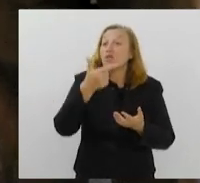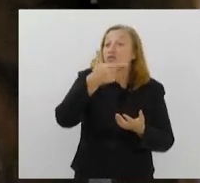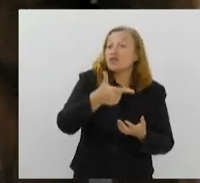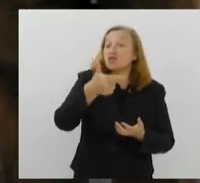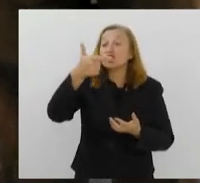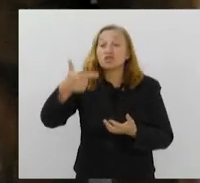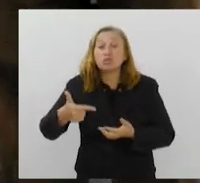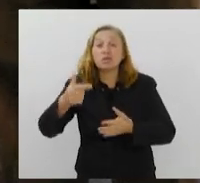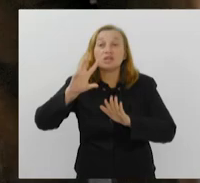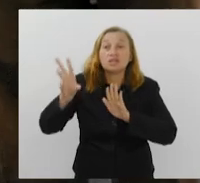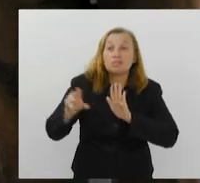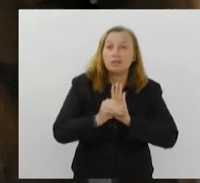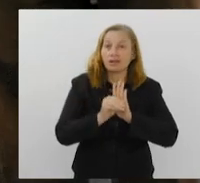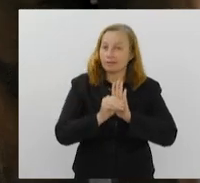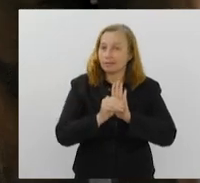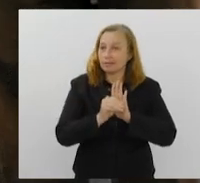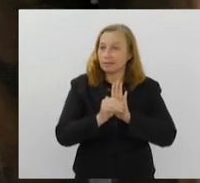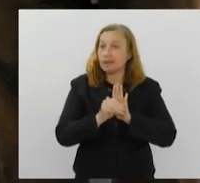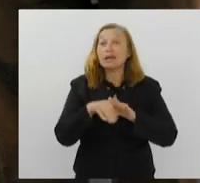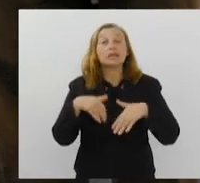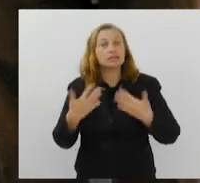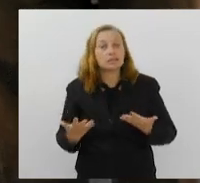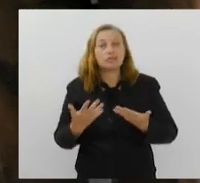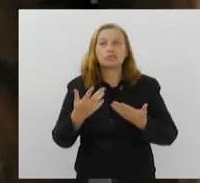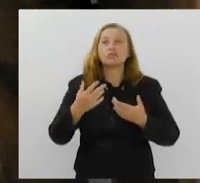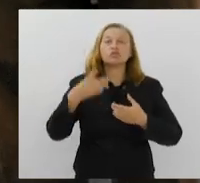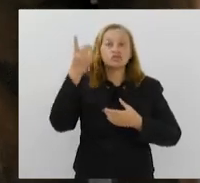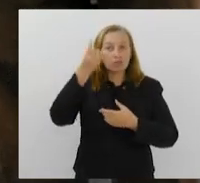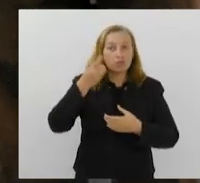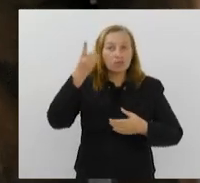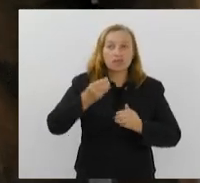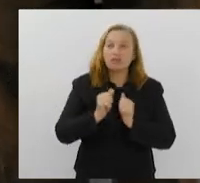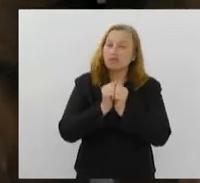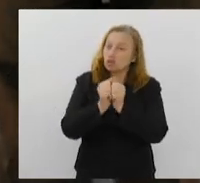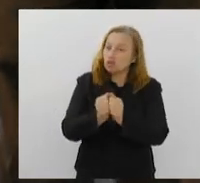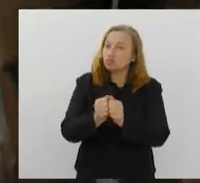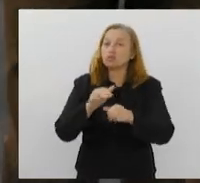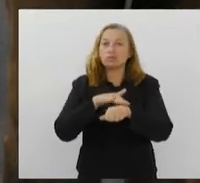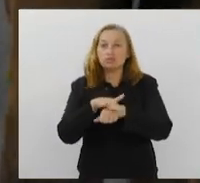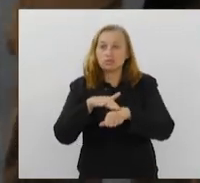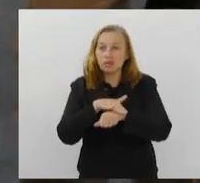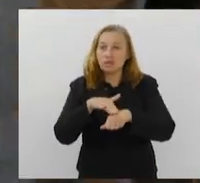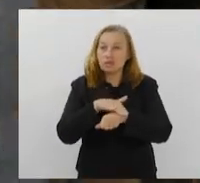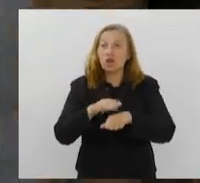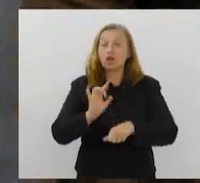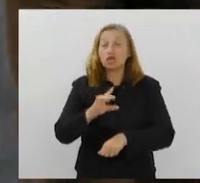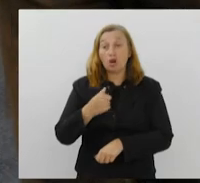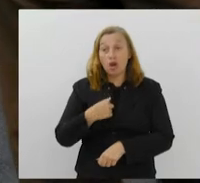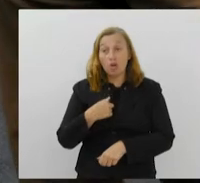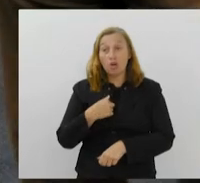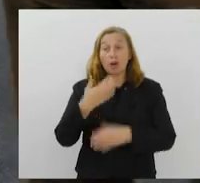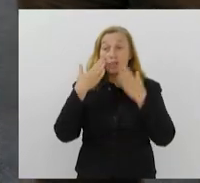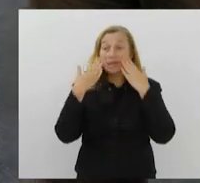22 emendas. Então, os deputados participaram ativamente. Só eu